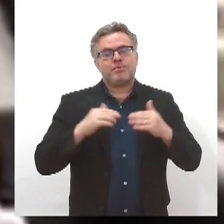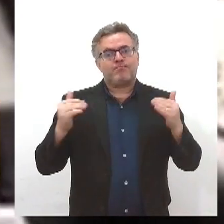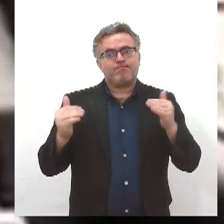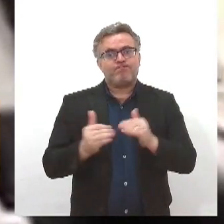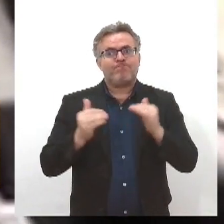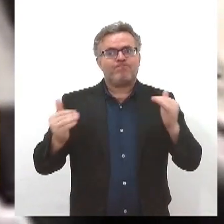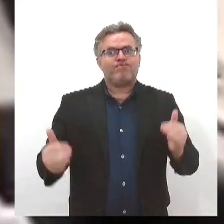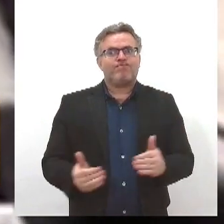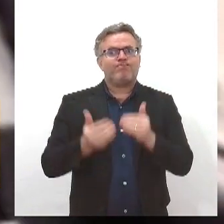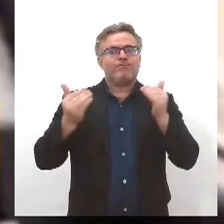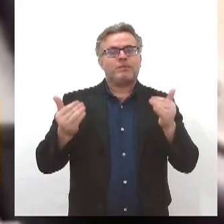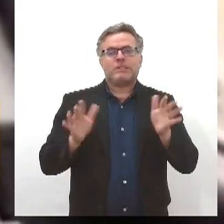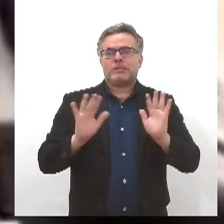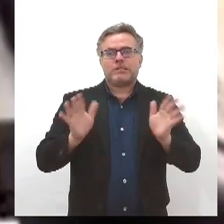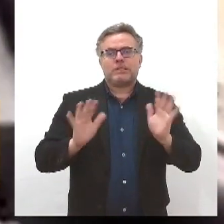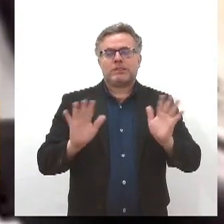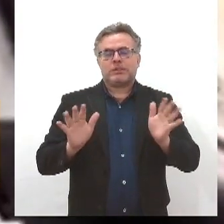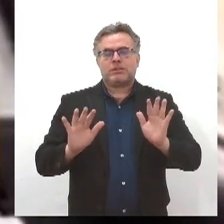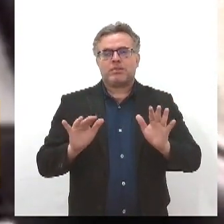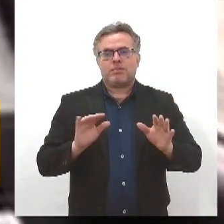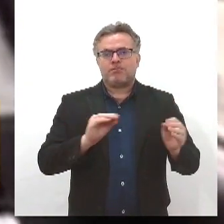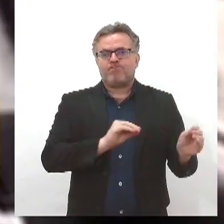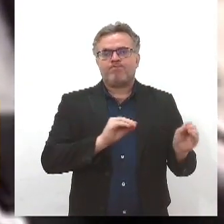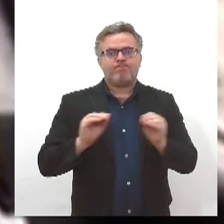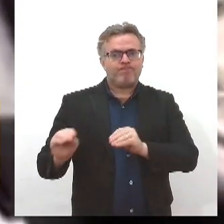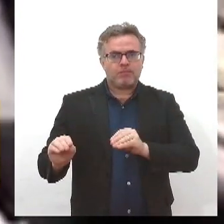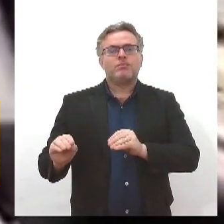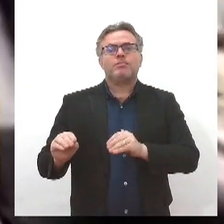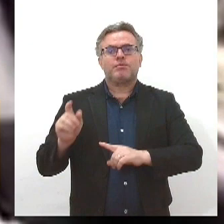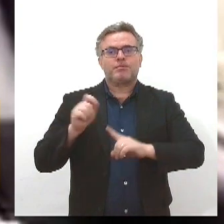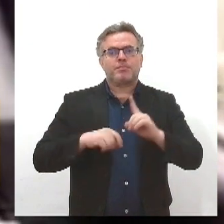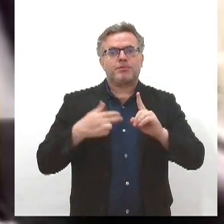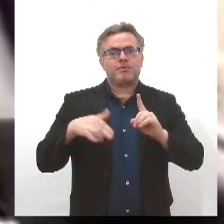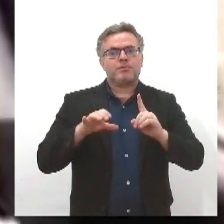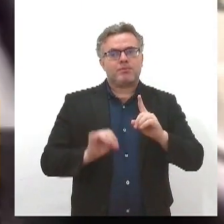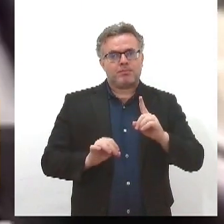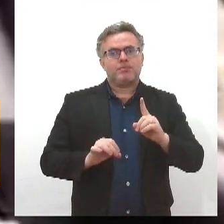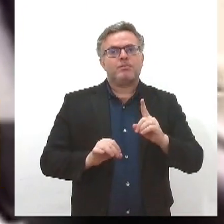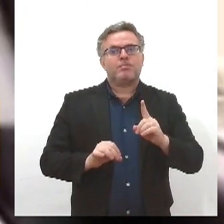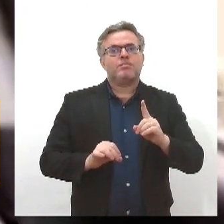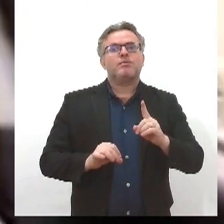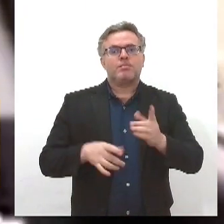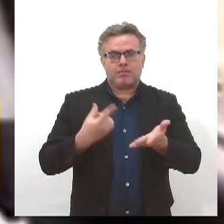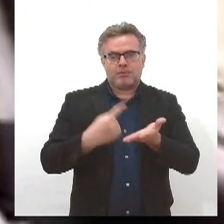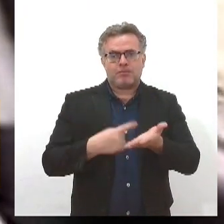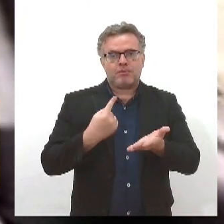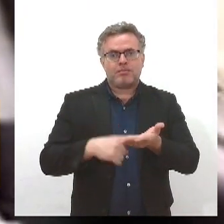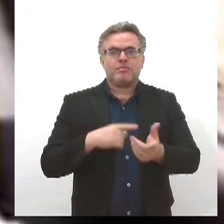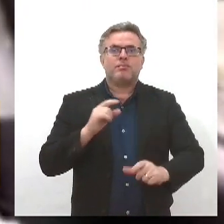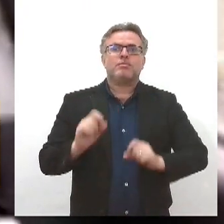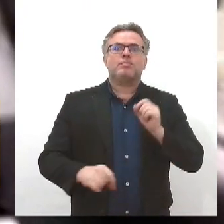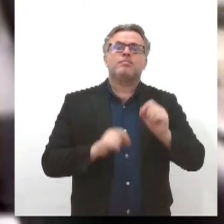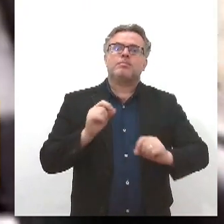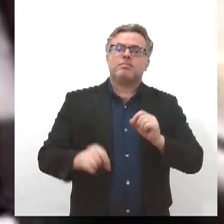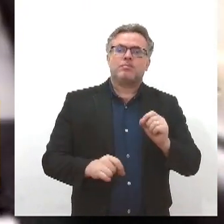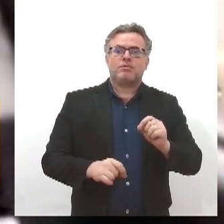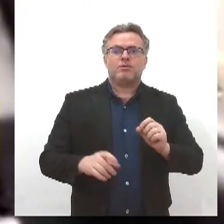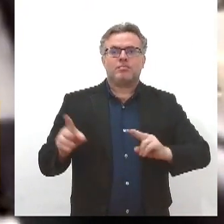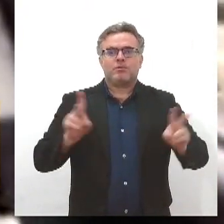nós achamos por bem transferir para o mês de março e realizar a ressaca do Carnaval Cultural do Carro